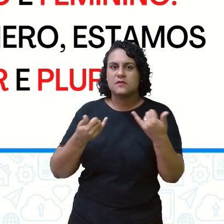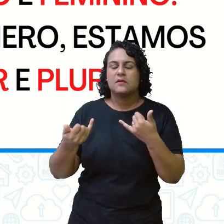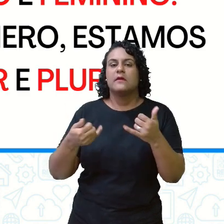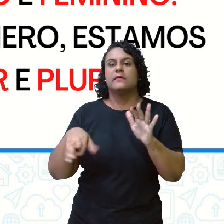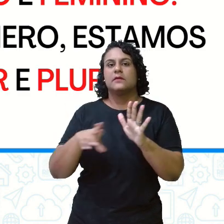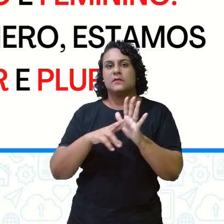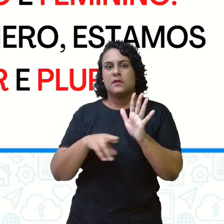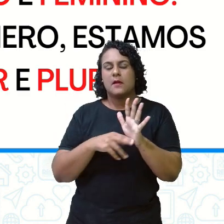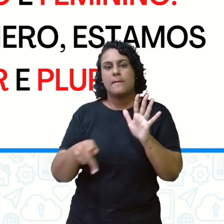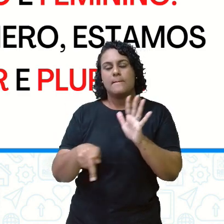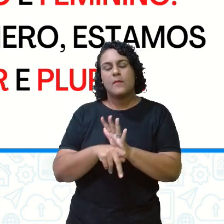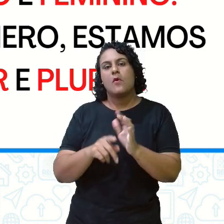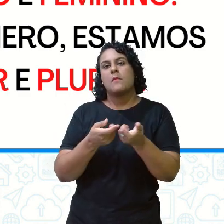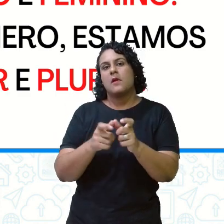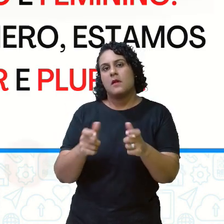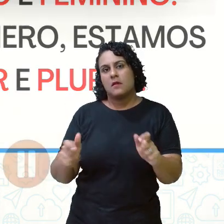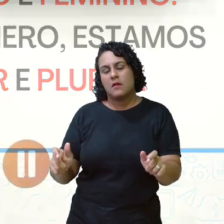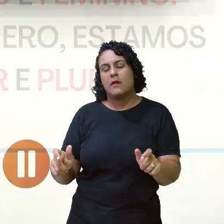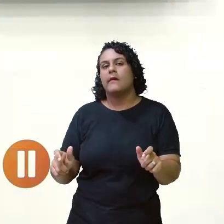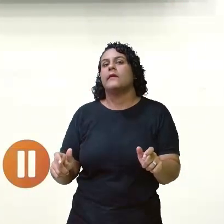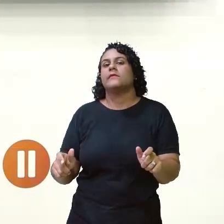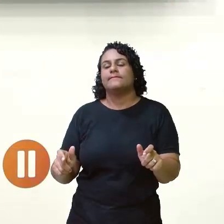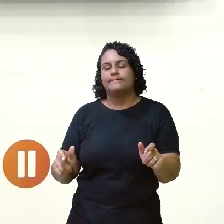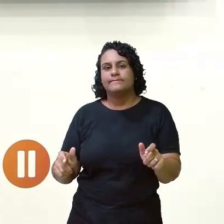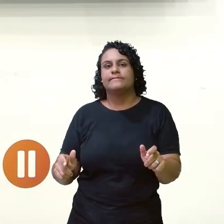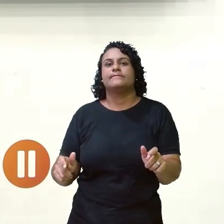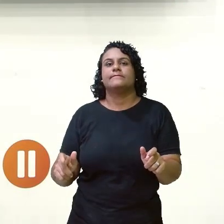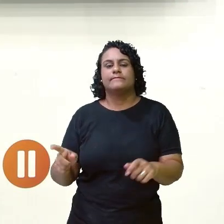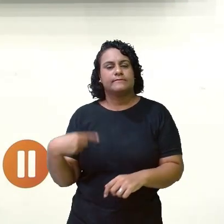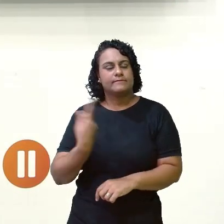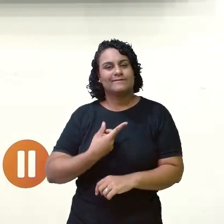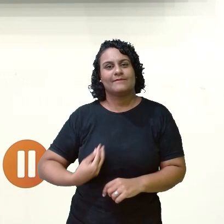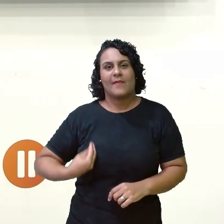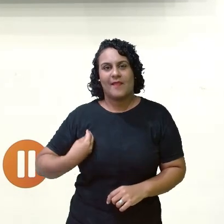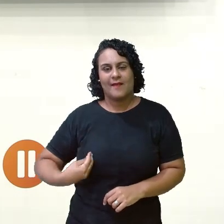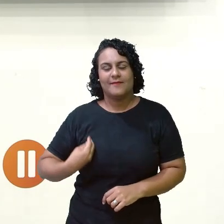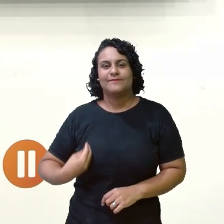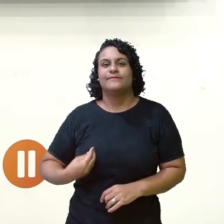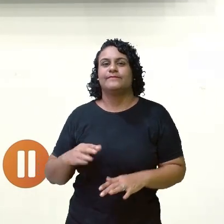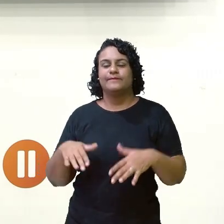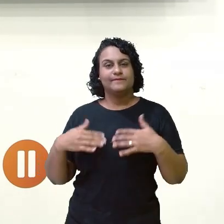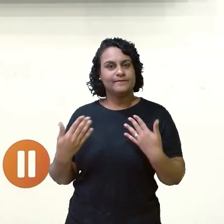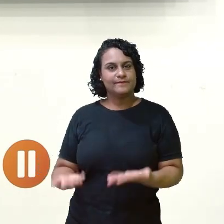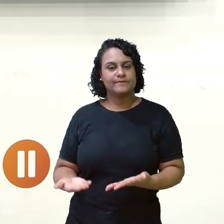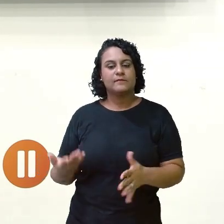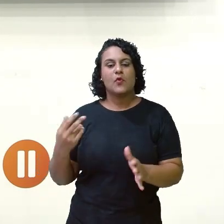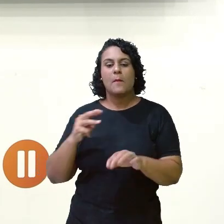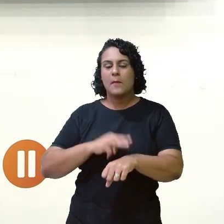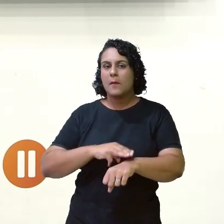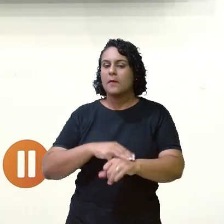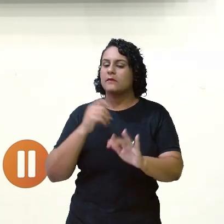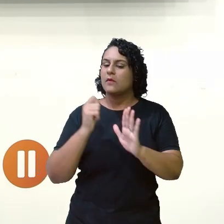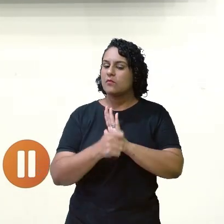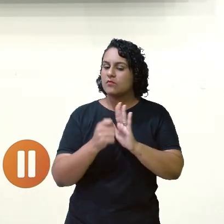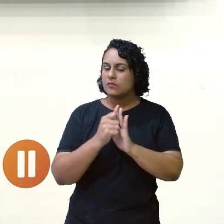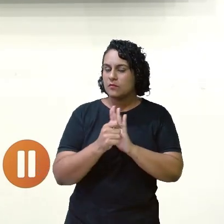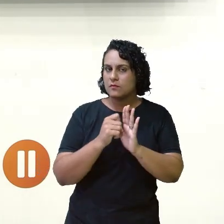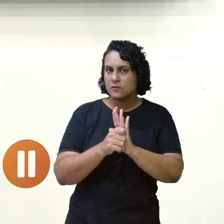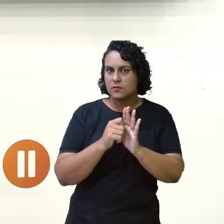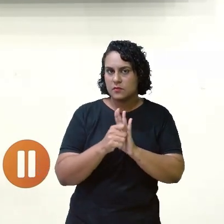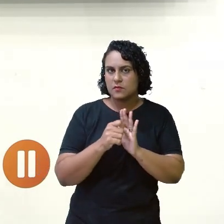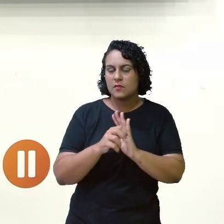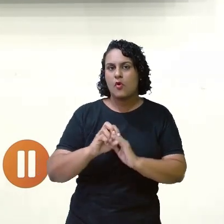regras gramaticais, né, que fazem parte aí da nossa vida. Então, quando a gente vai escrever, quando a gente